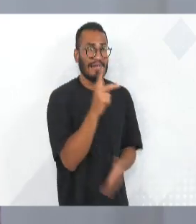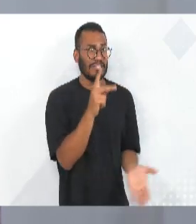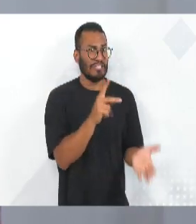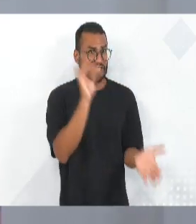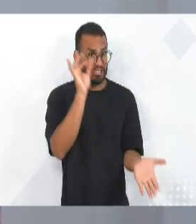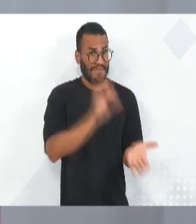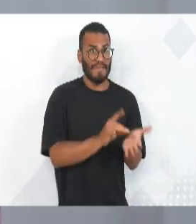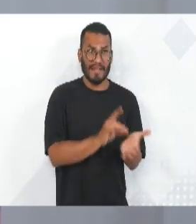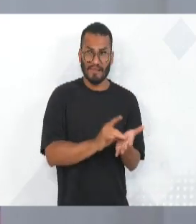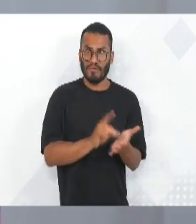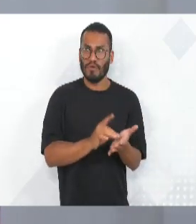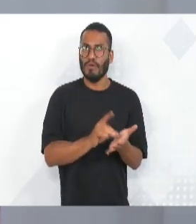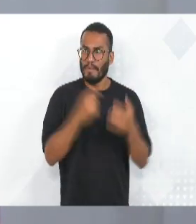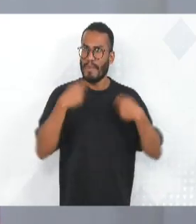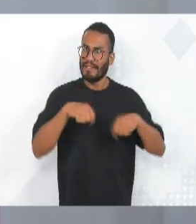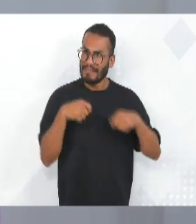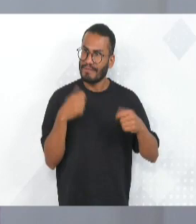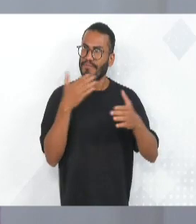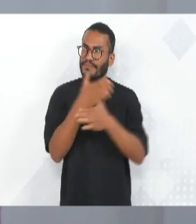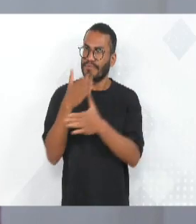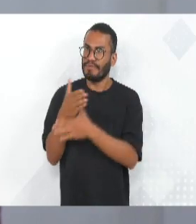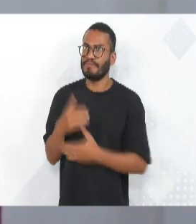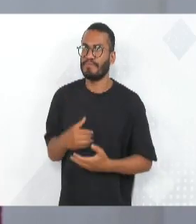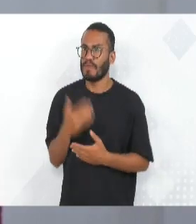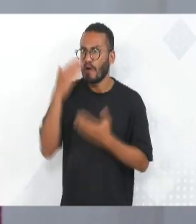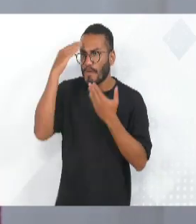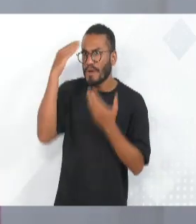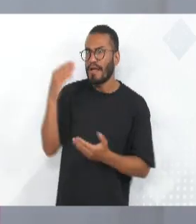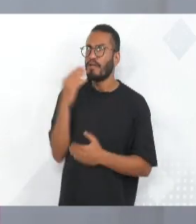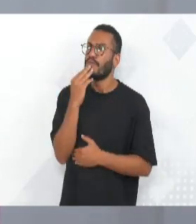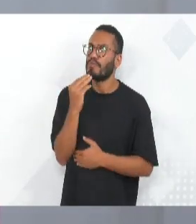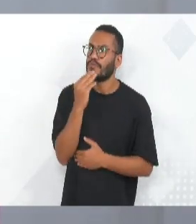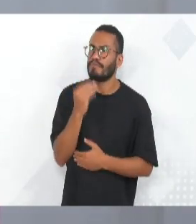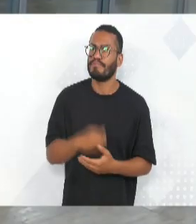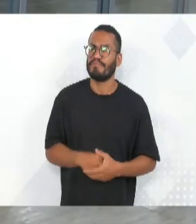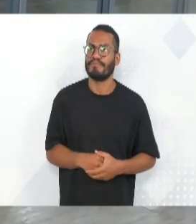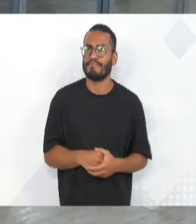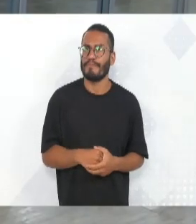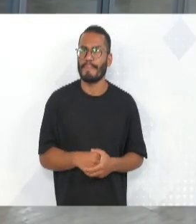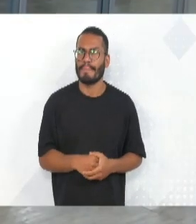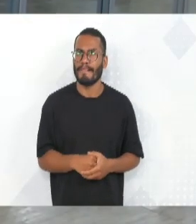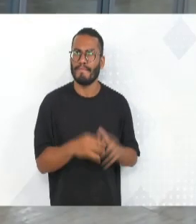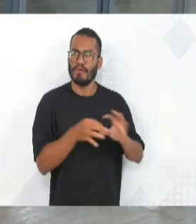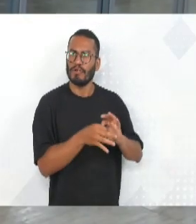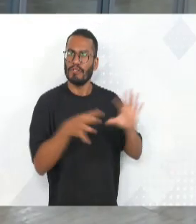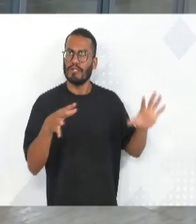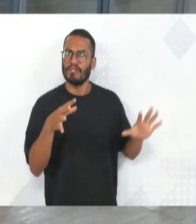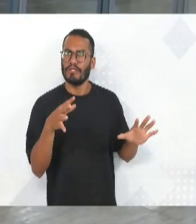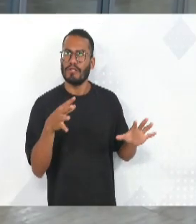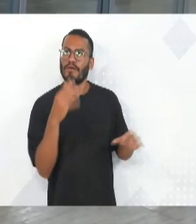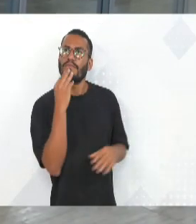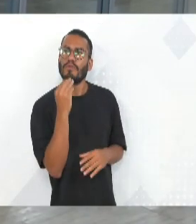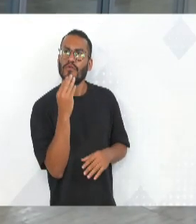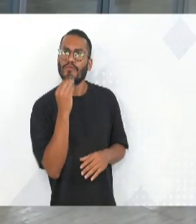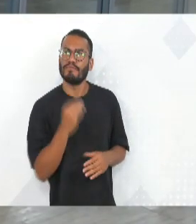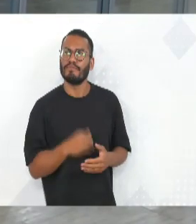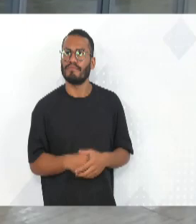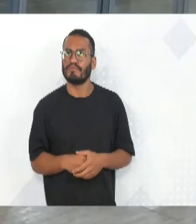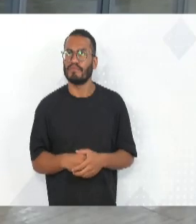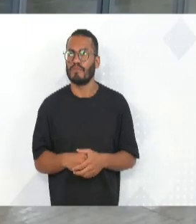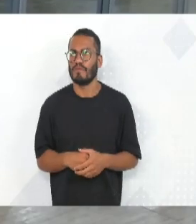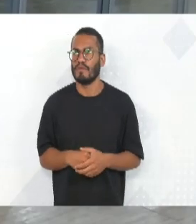de fato não fizer a sua parte conceda uma parte obrigado ao Vereador Bruno cunhado com autorização do orador ou sem a parte Vereador Bruno